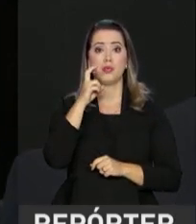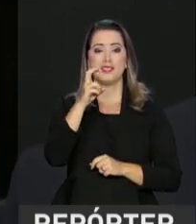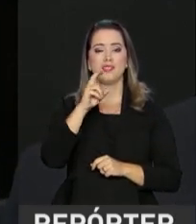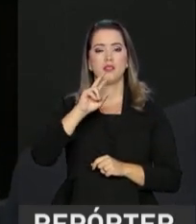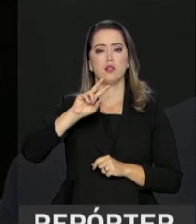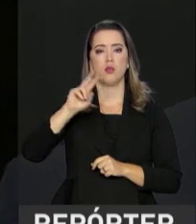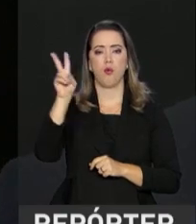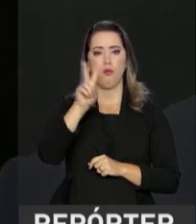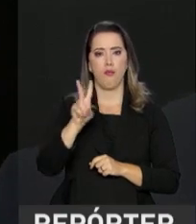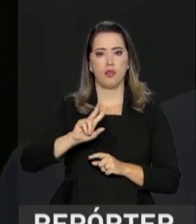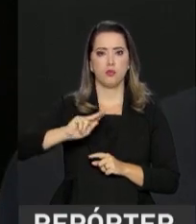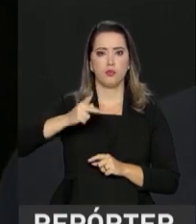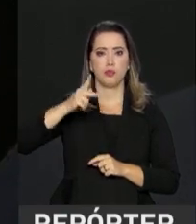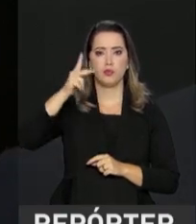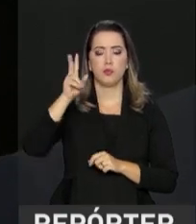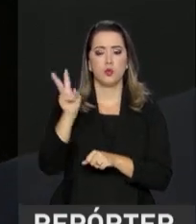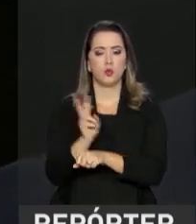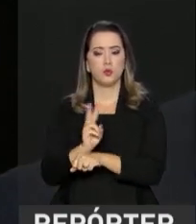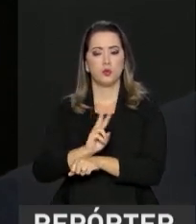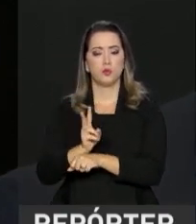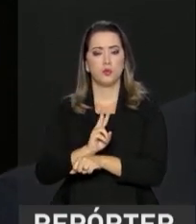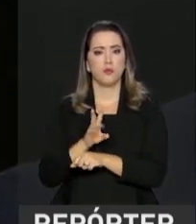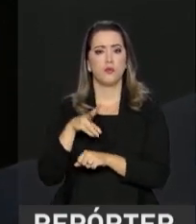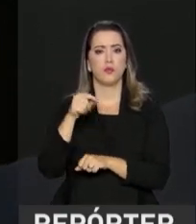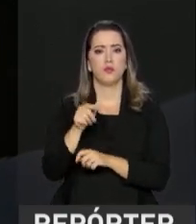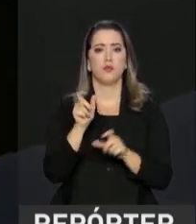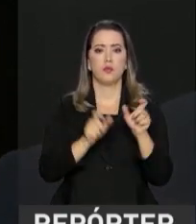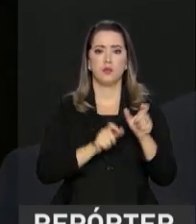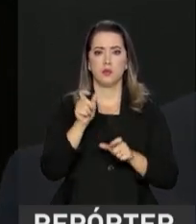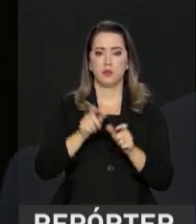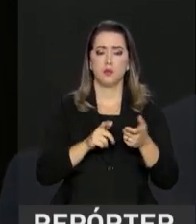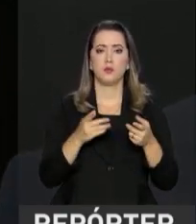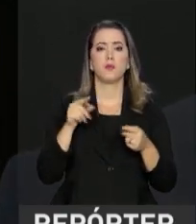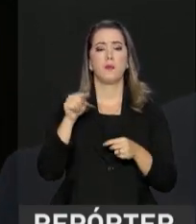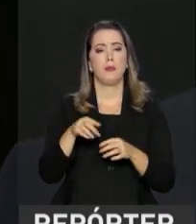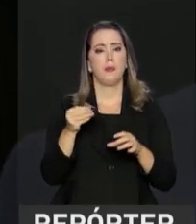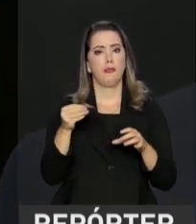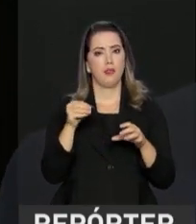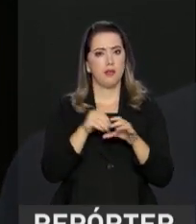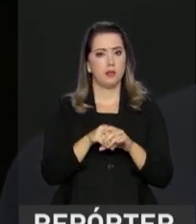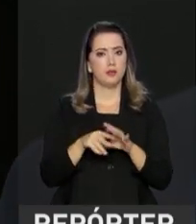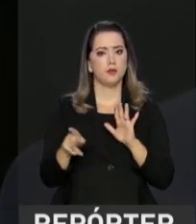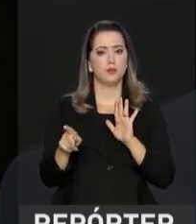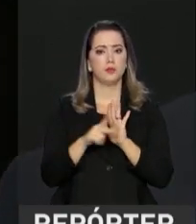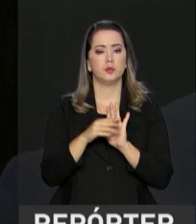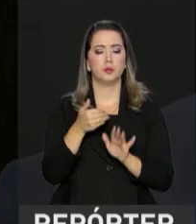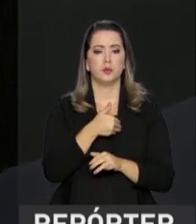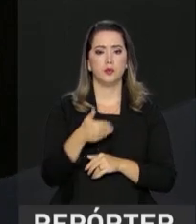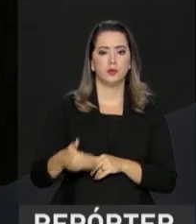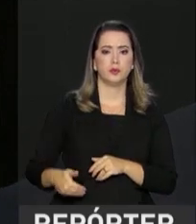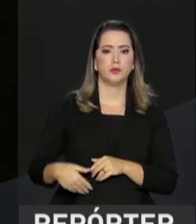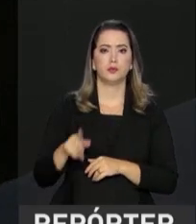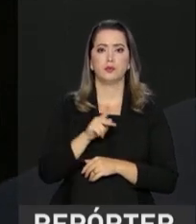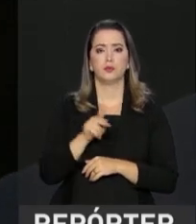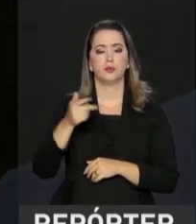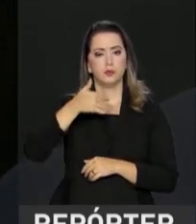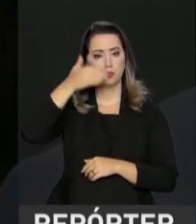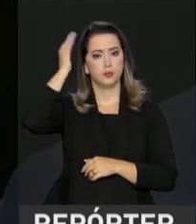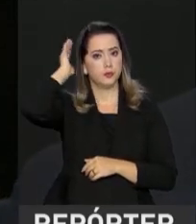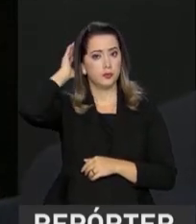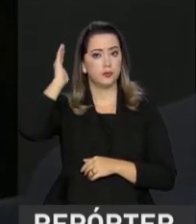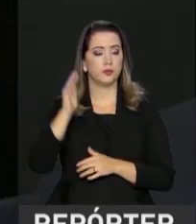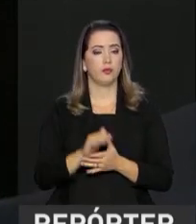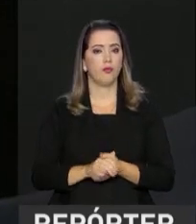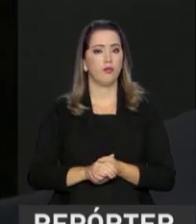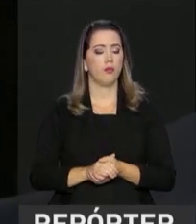completar o pente fino completar a revisão todos os benefícios ainda dentro a do governo do presidente michel temer mas esse é um